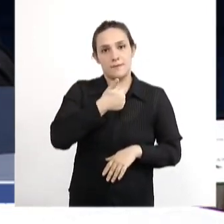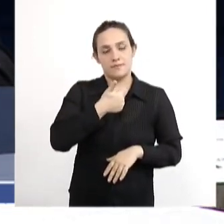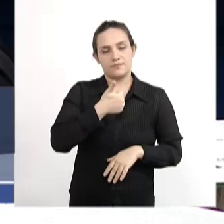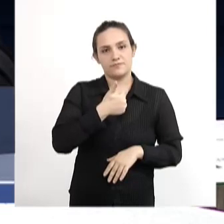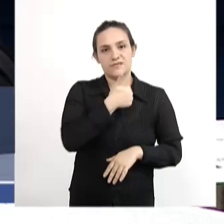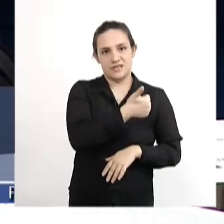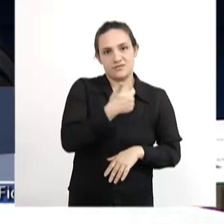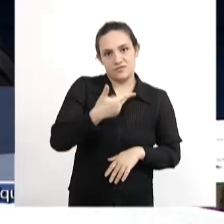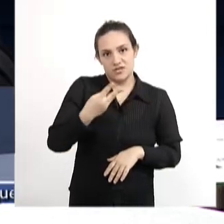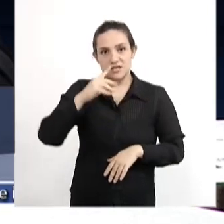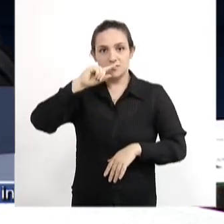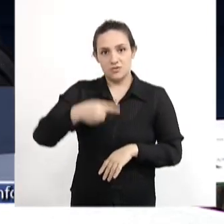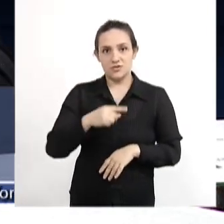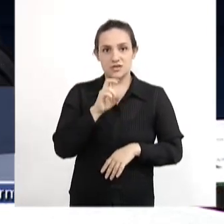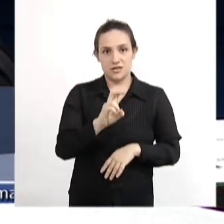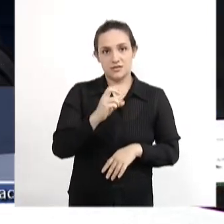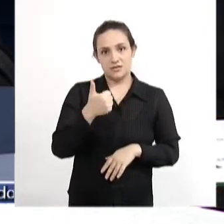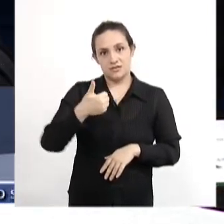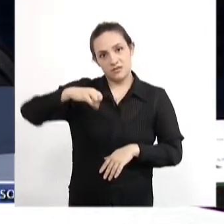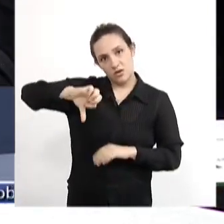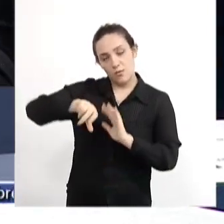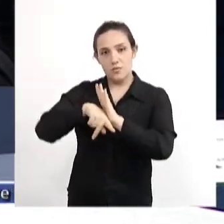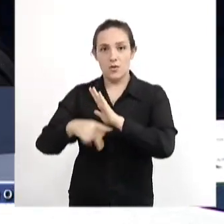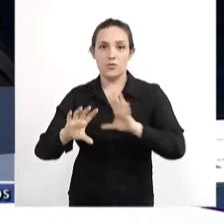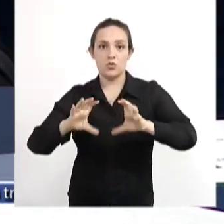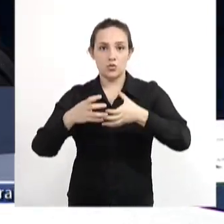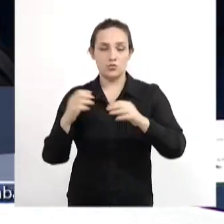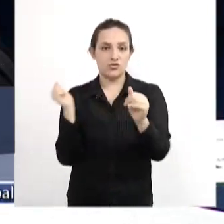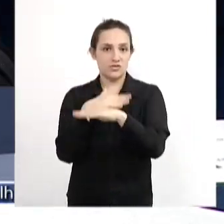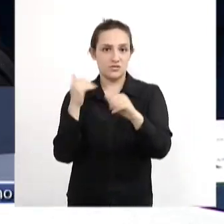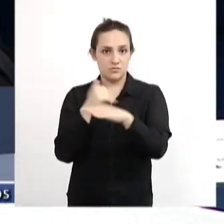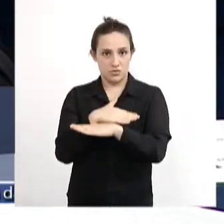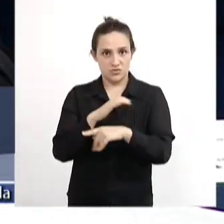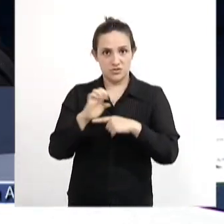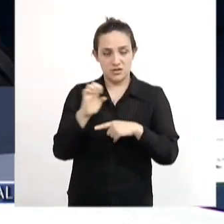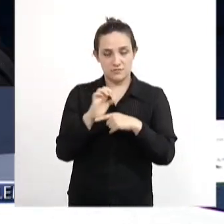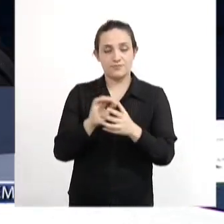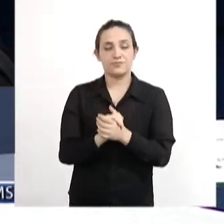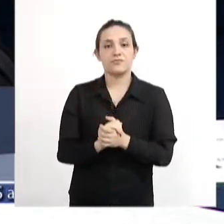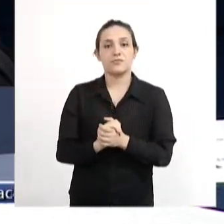número 519, Departamento de Ofício número